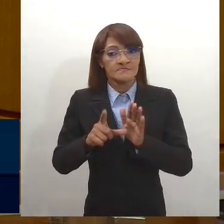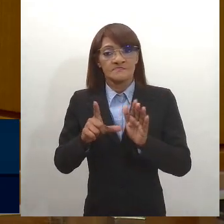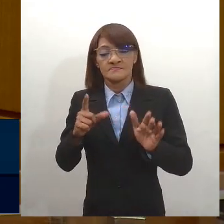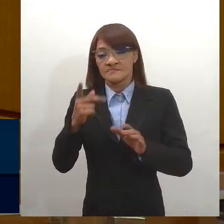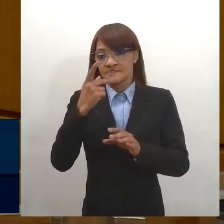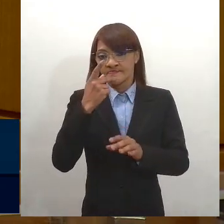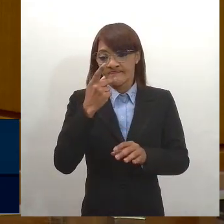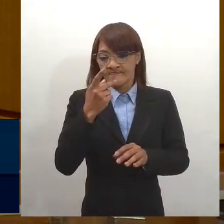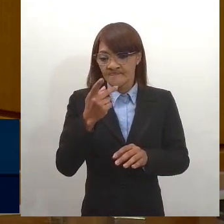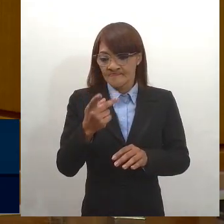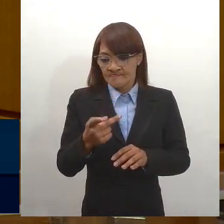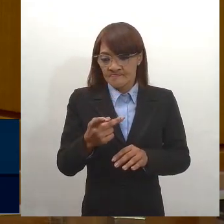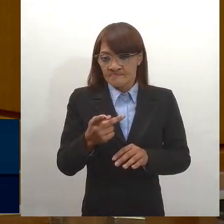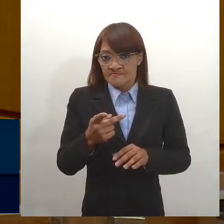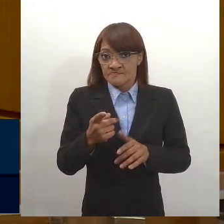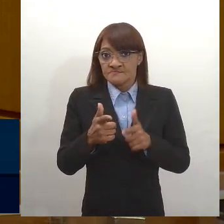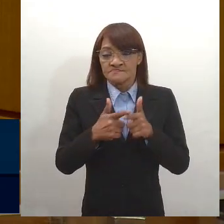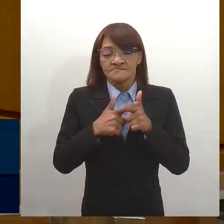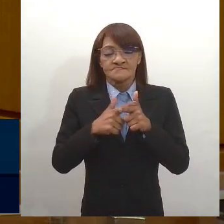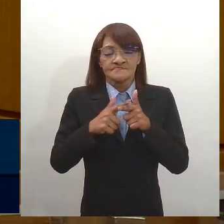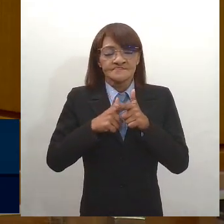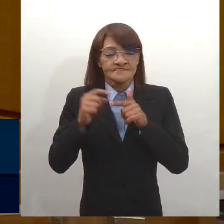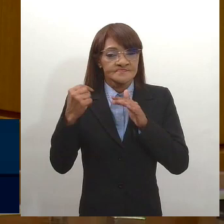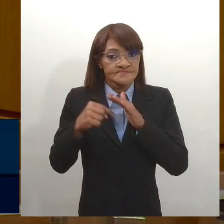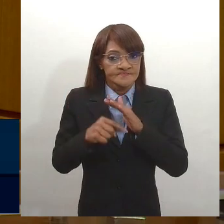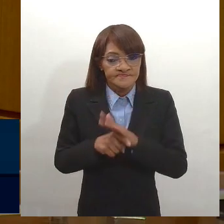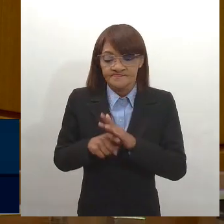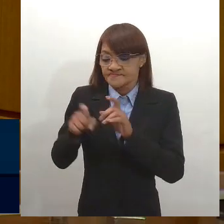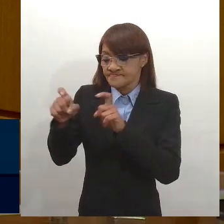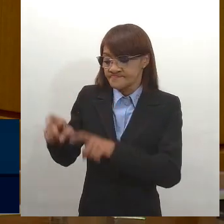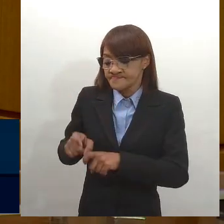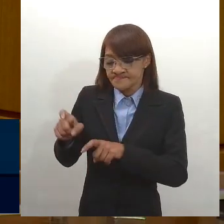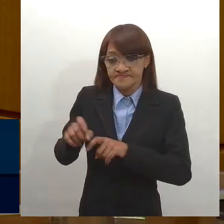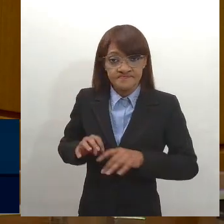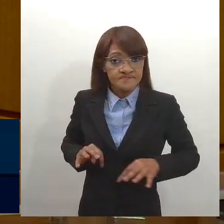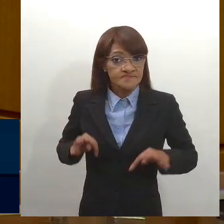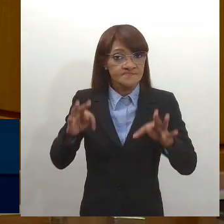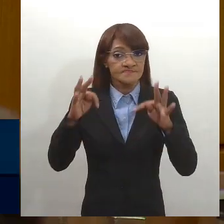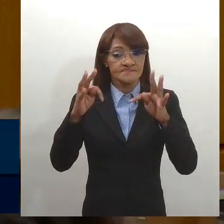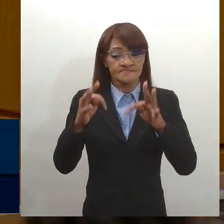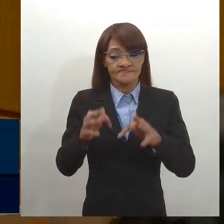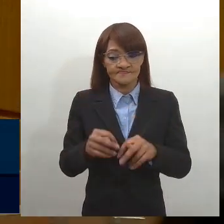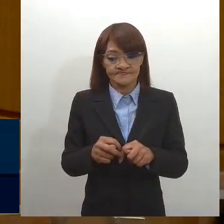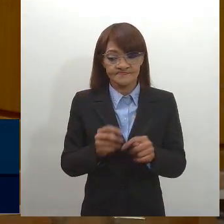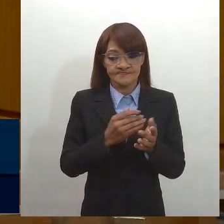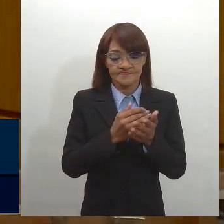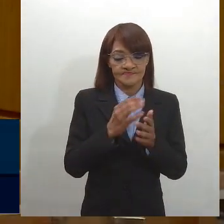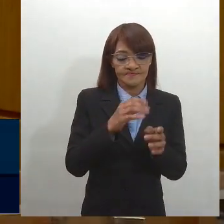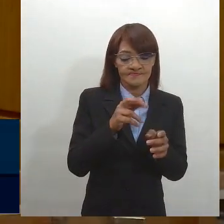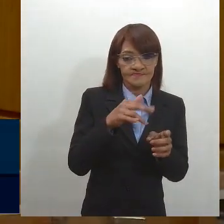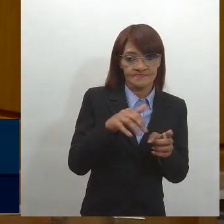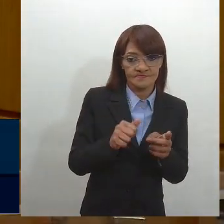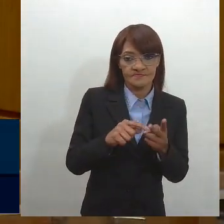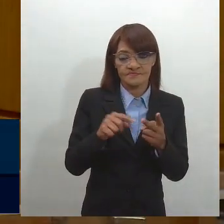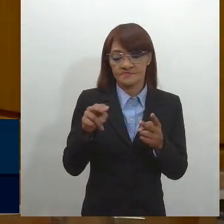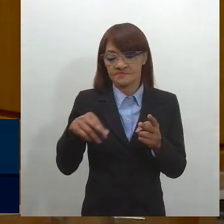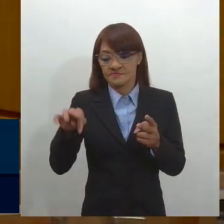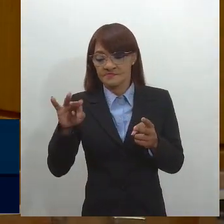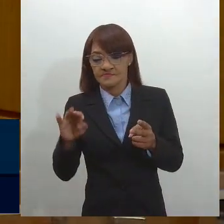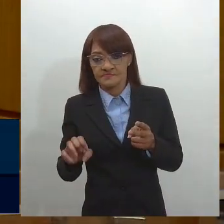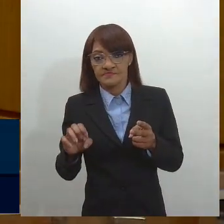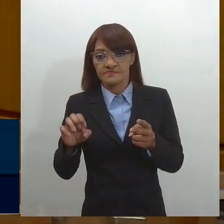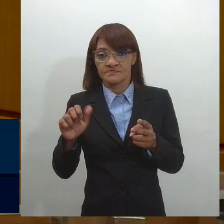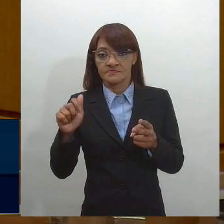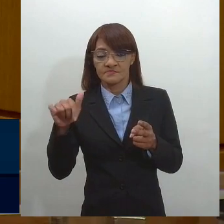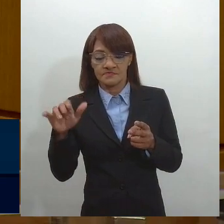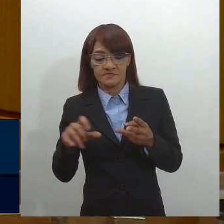que o sertão como um todo, partindo de Carira para Monte Alegre, para Nossa Senhora da Glória, para Porto da Folha, para